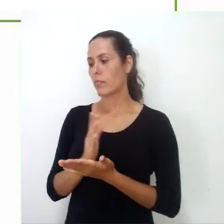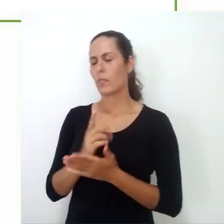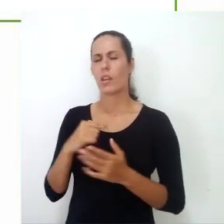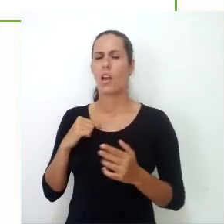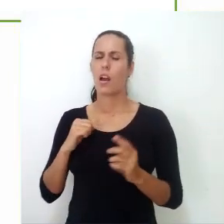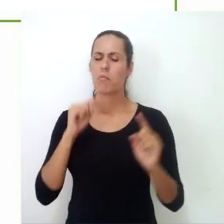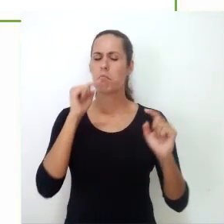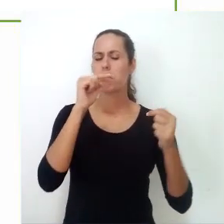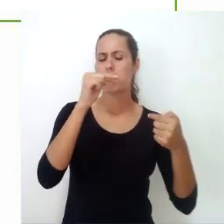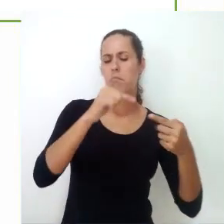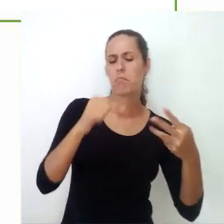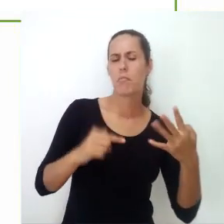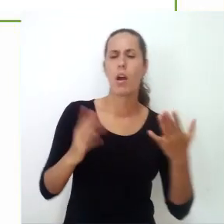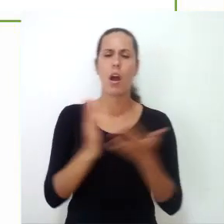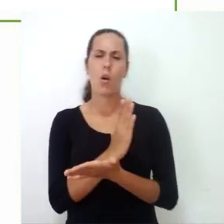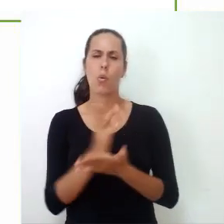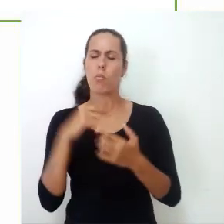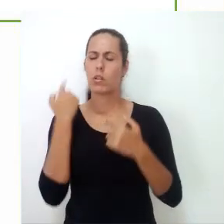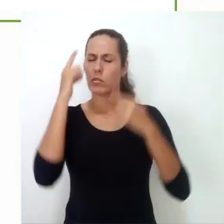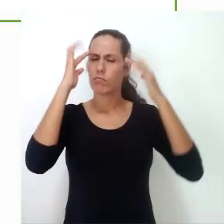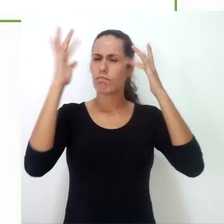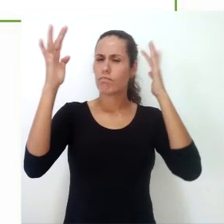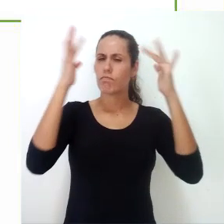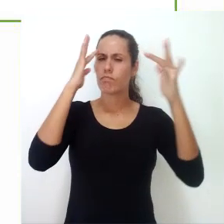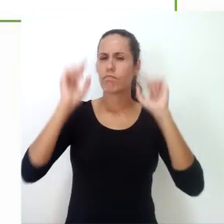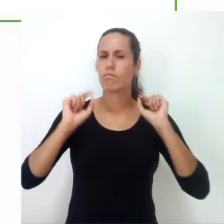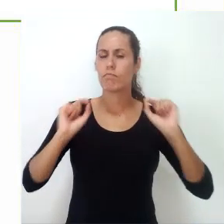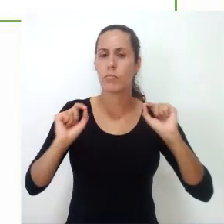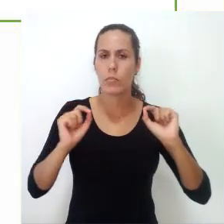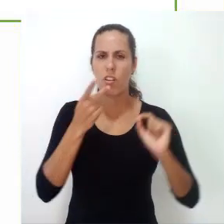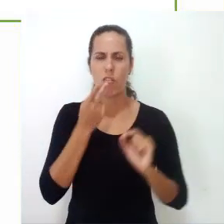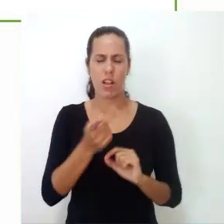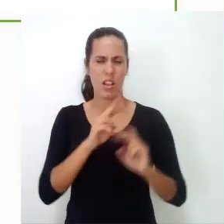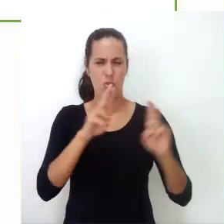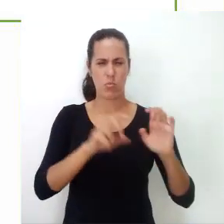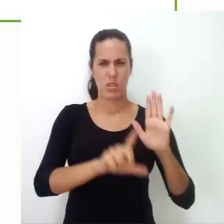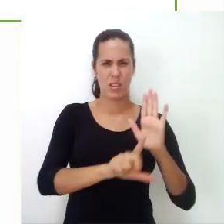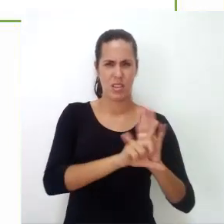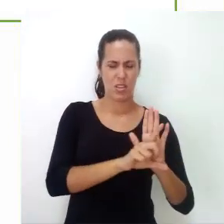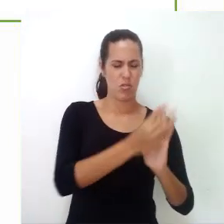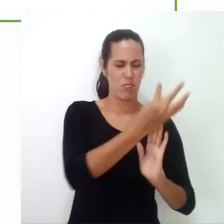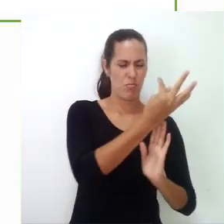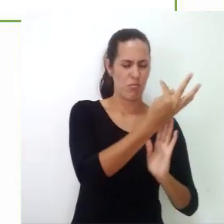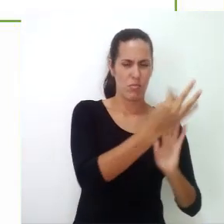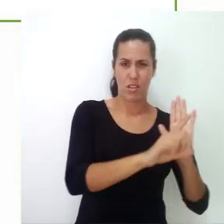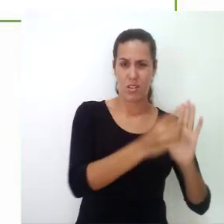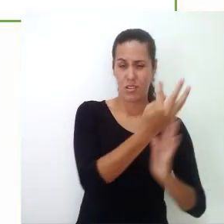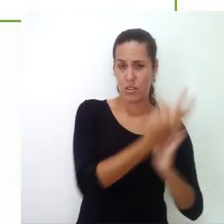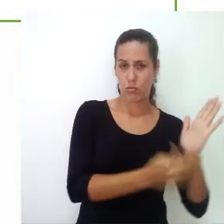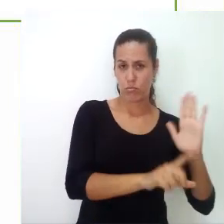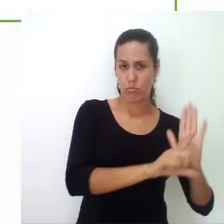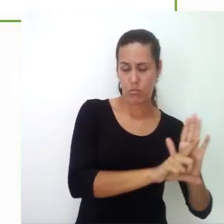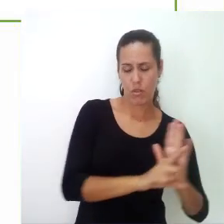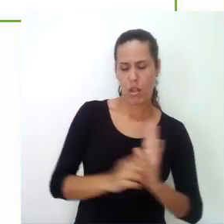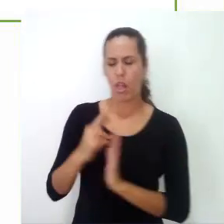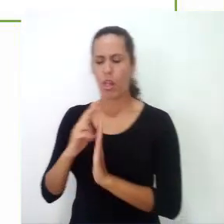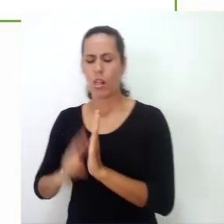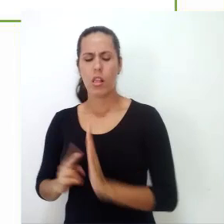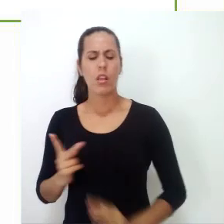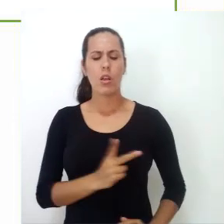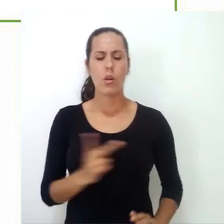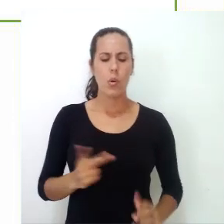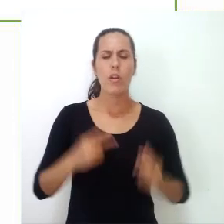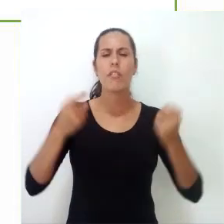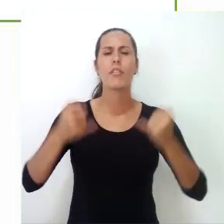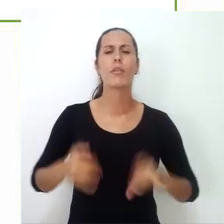para reflexão. Se eu vou tratar com vocês de textos legais, normativos, nós temos o seguinte, olhem